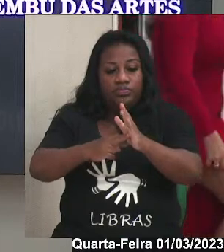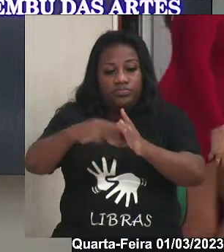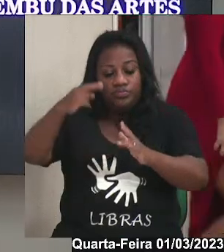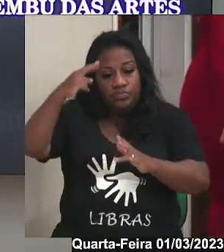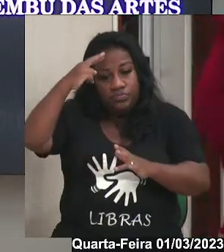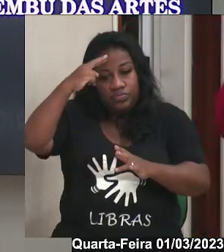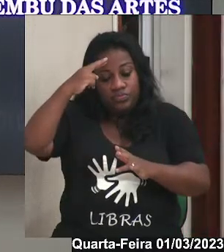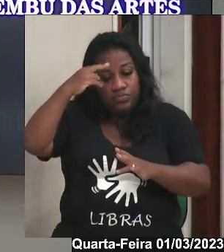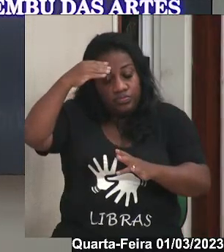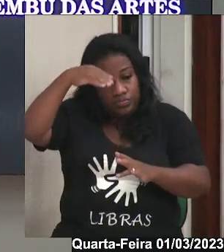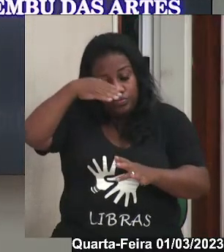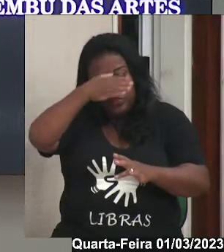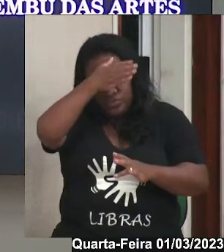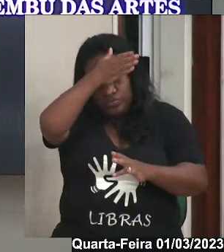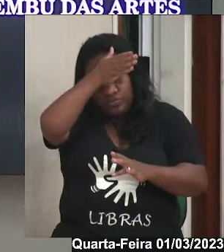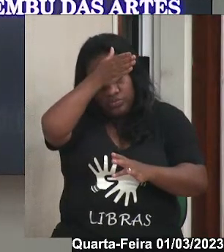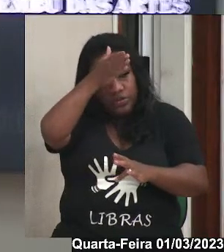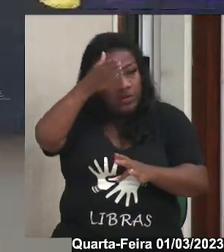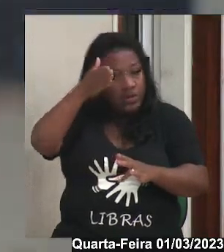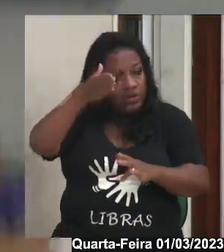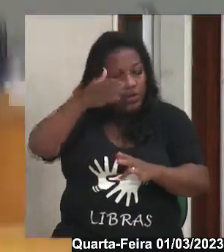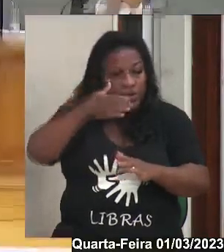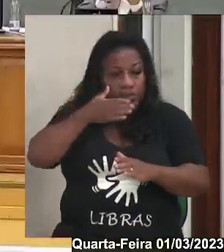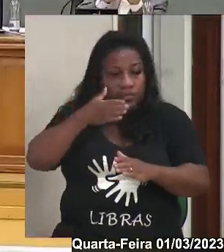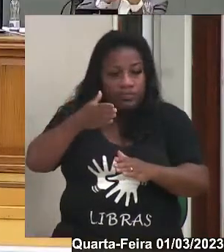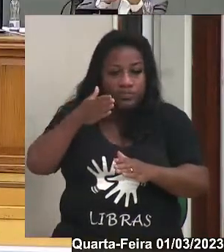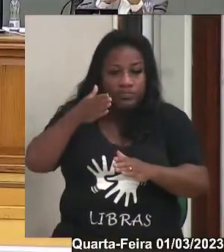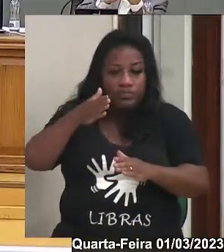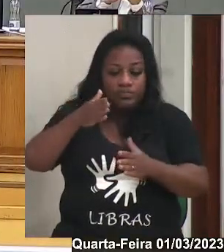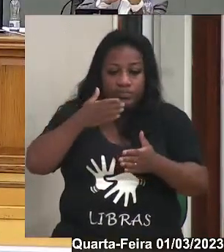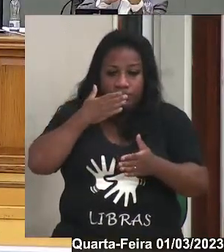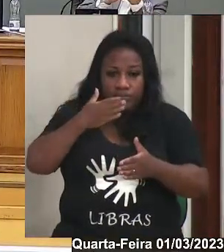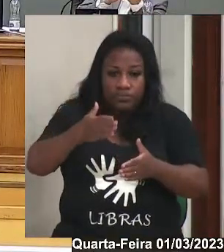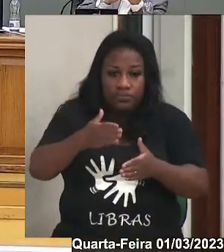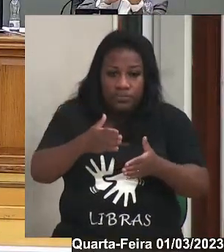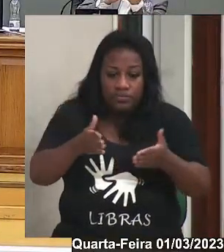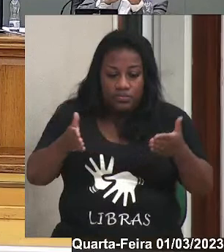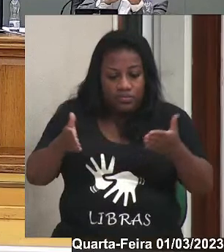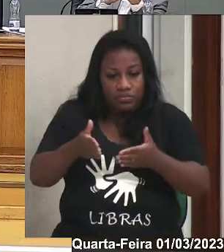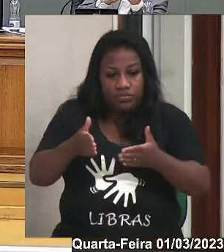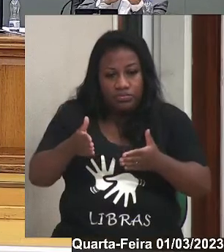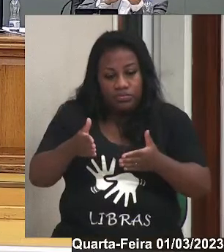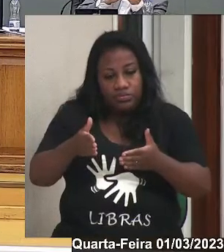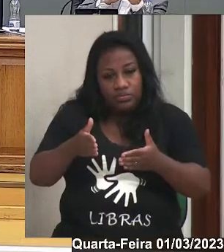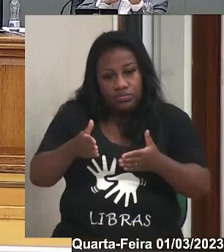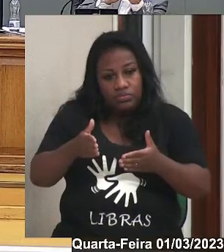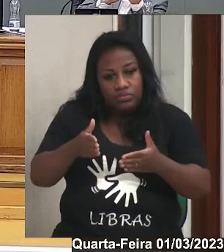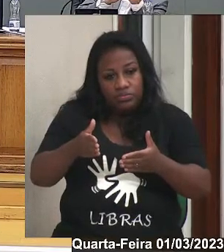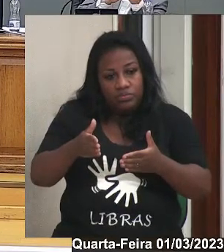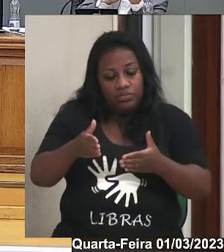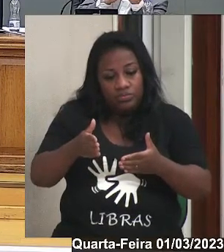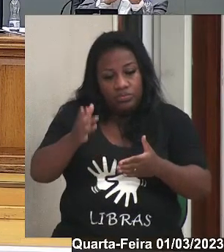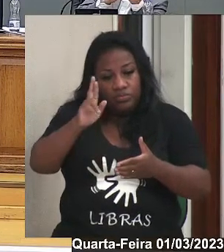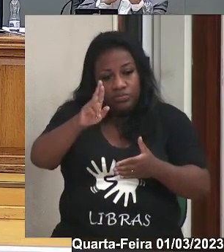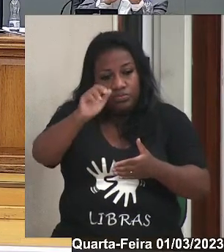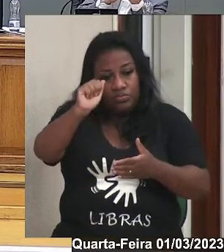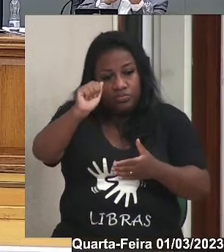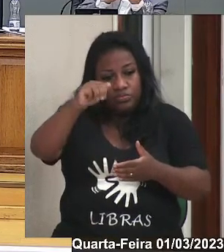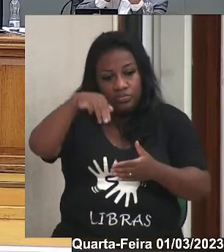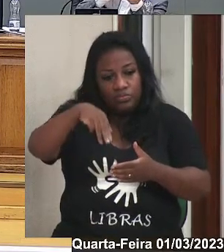Renato Lúcio Costa Barbosa. Dispõe sobre concessão de cidadão em Buense ao senhor Raimundo Nunes da